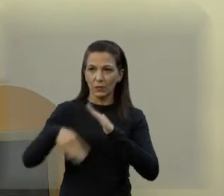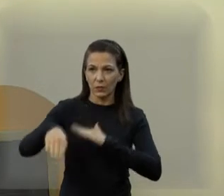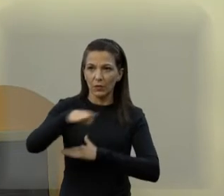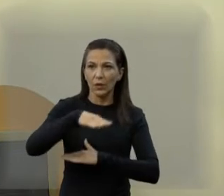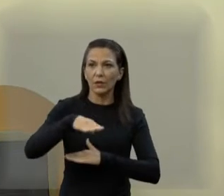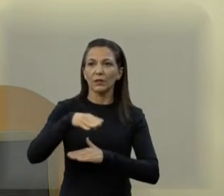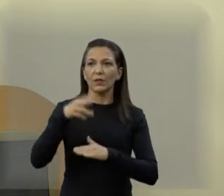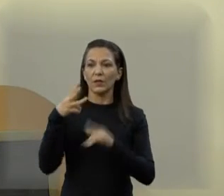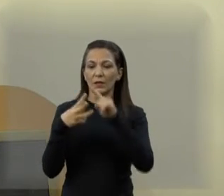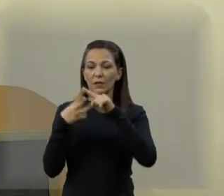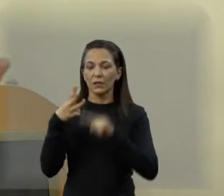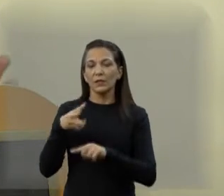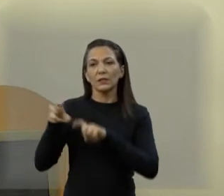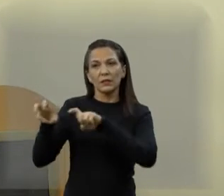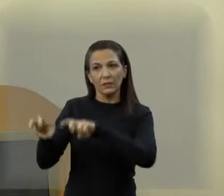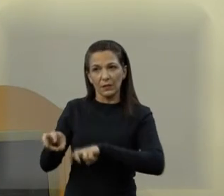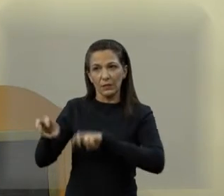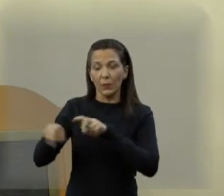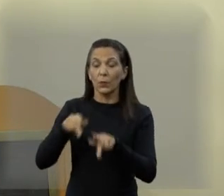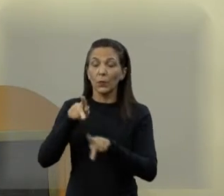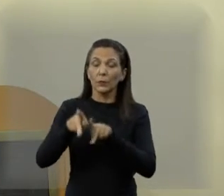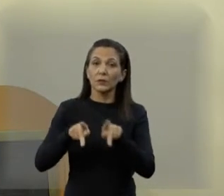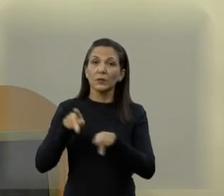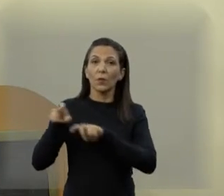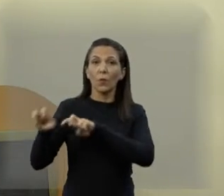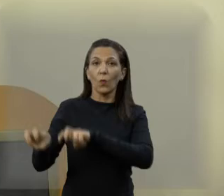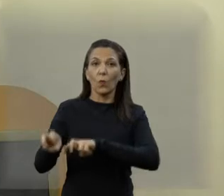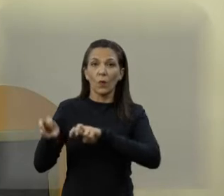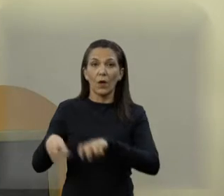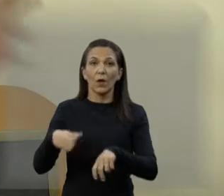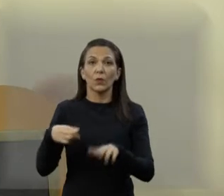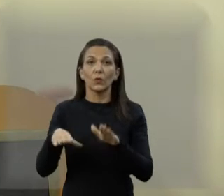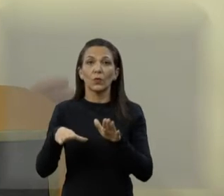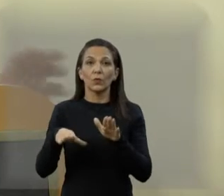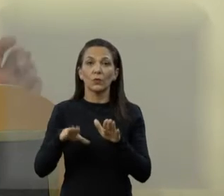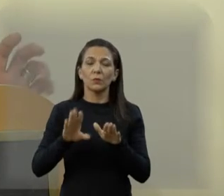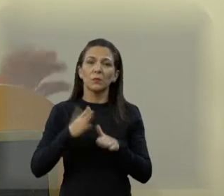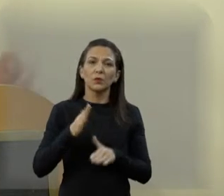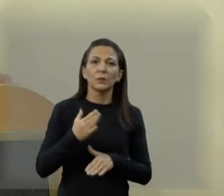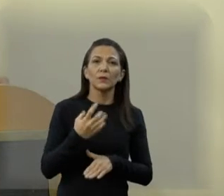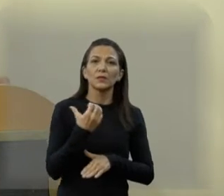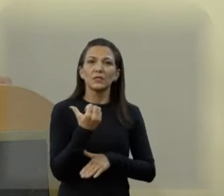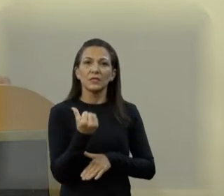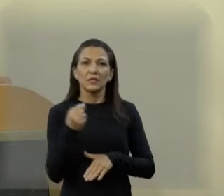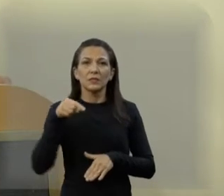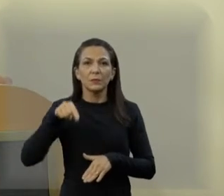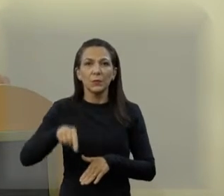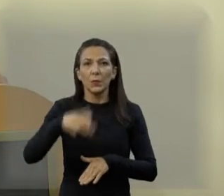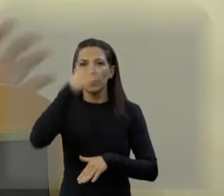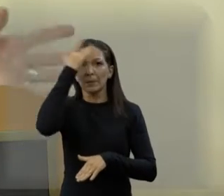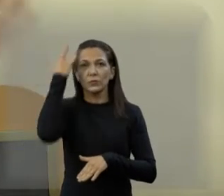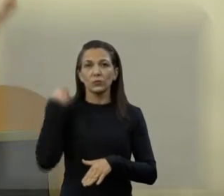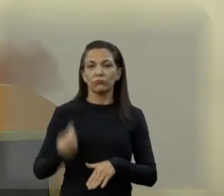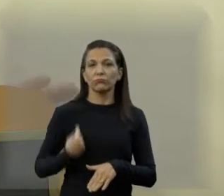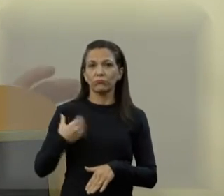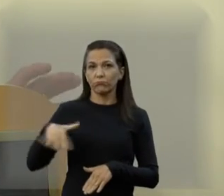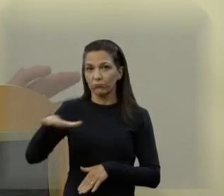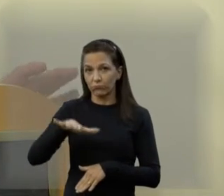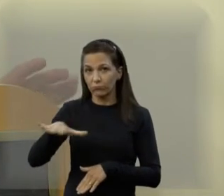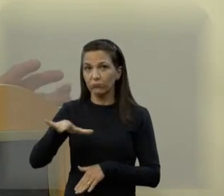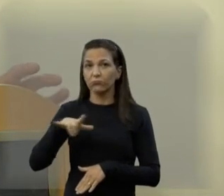inclui os três assentamentos EA população rural do município está estimado em torno de seis mil moradores